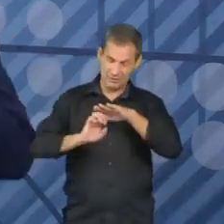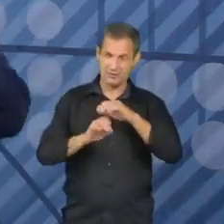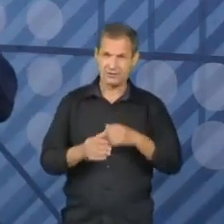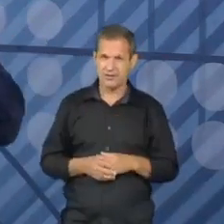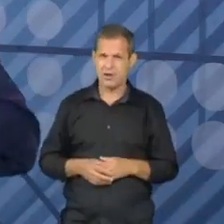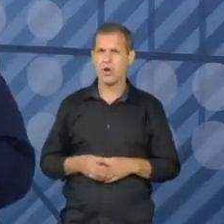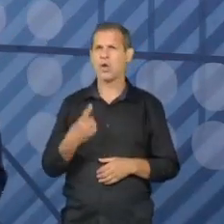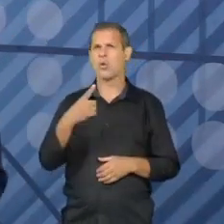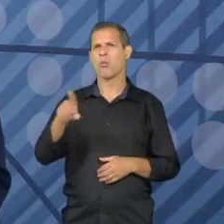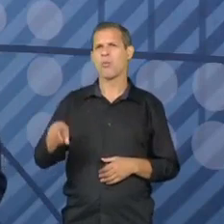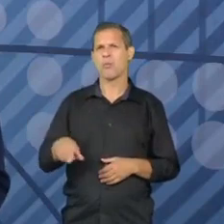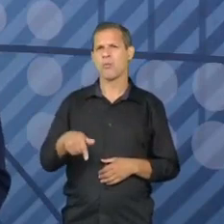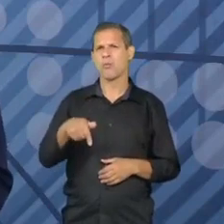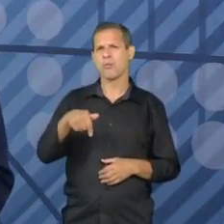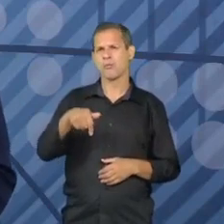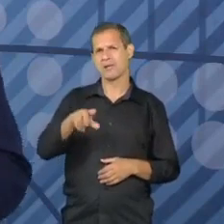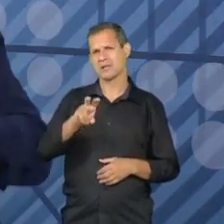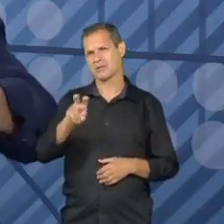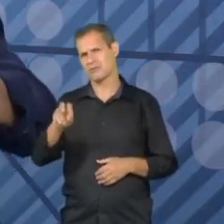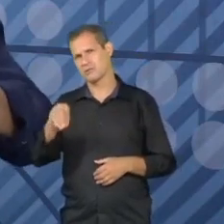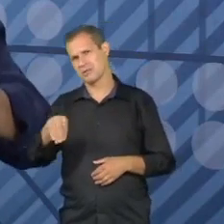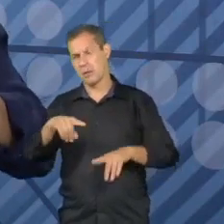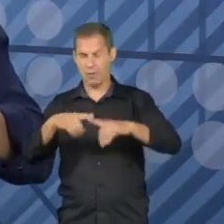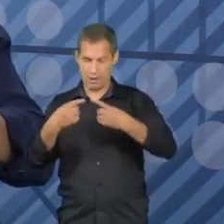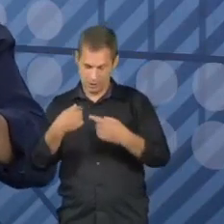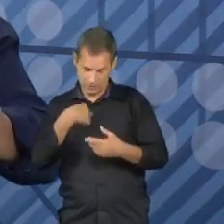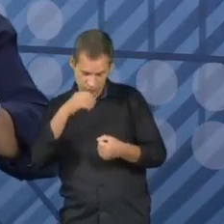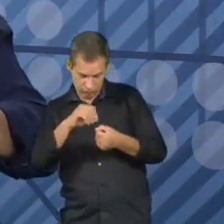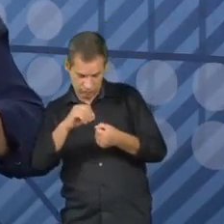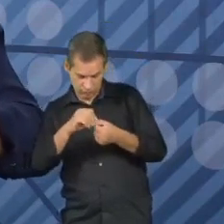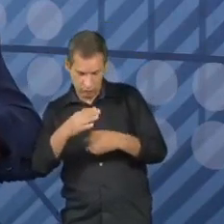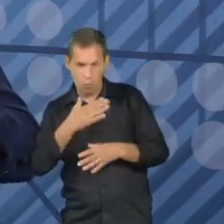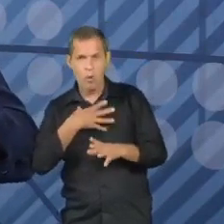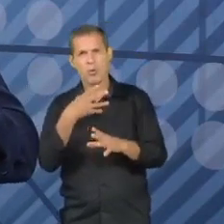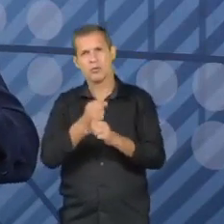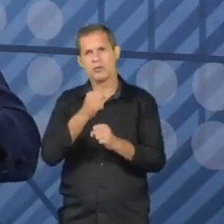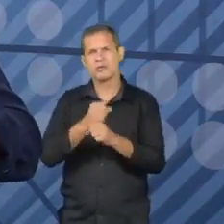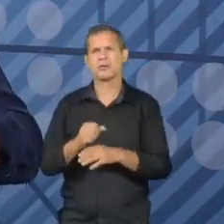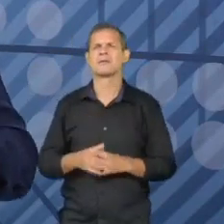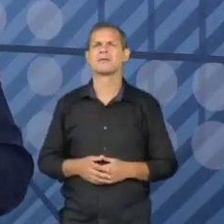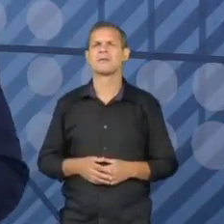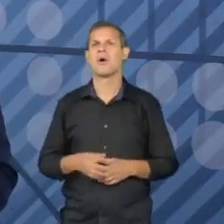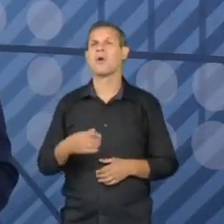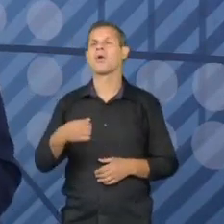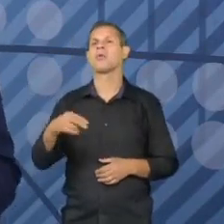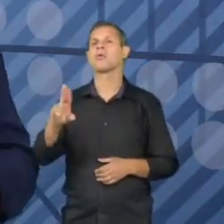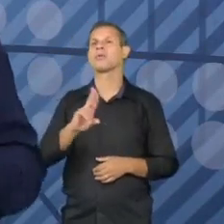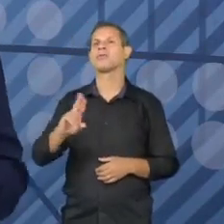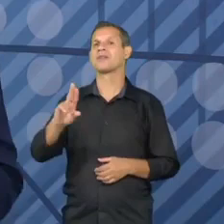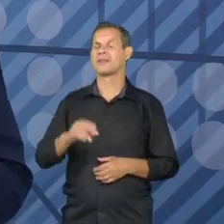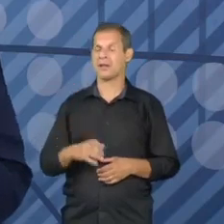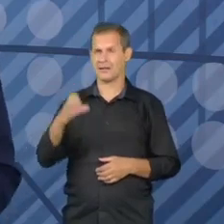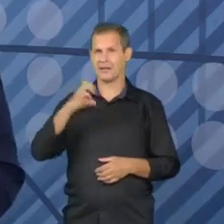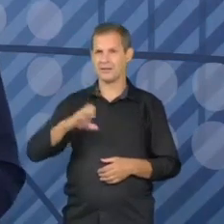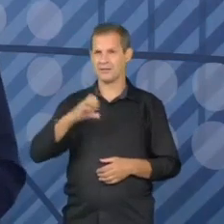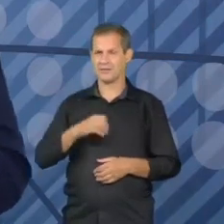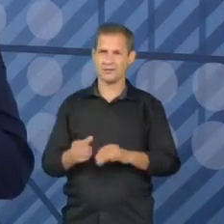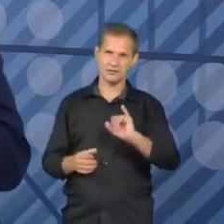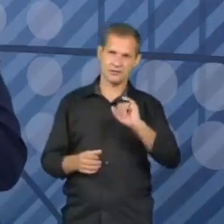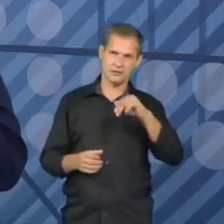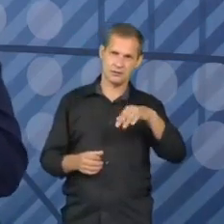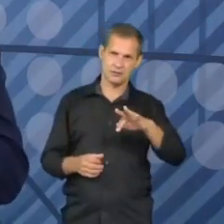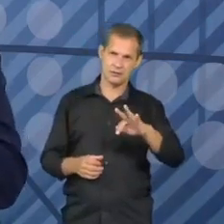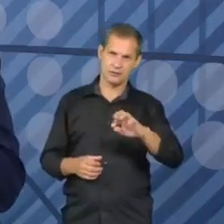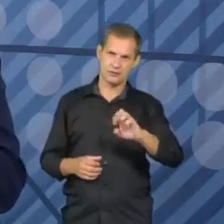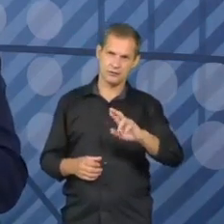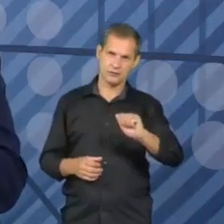é 1,75 m. Então, eu vou fazer os meus cálculos aqui, utilizando a estatística inferencial,